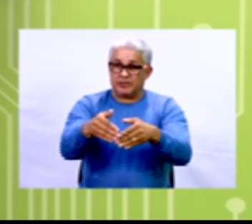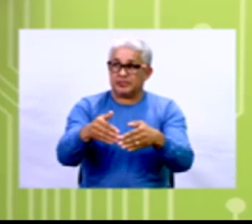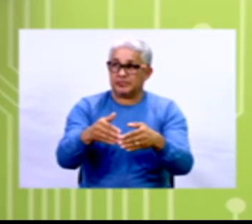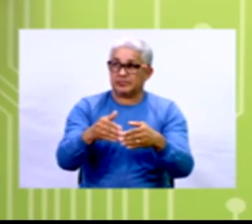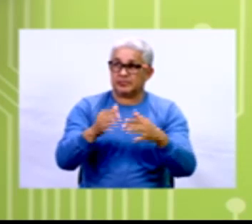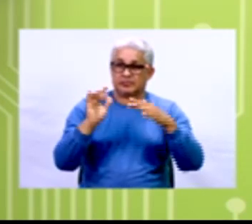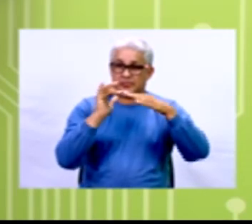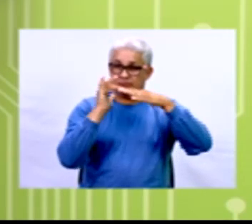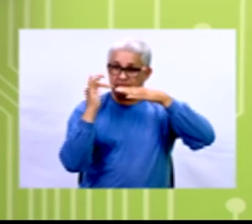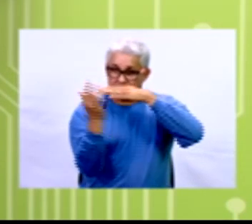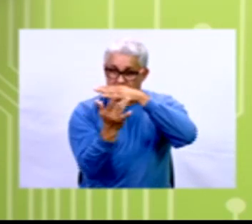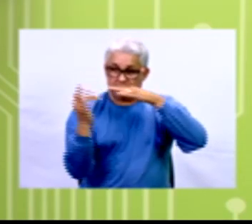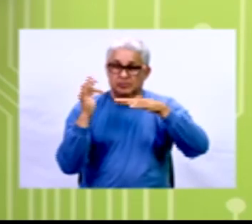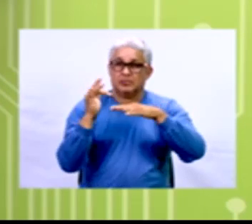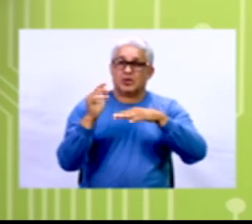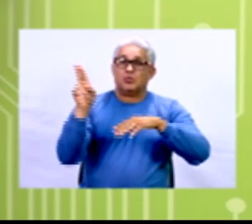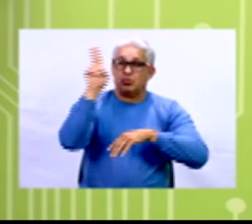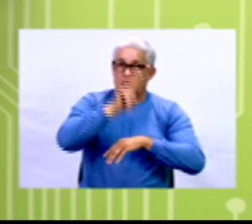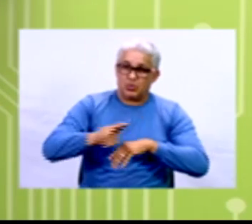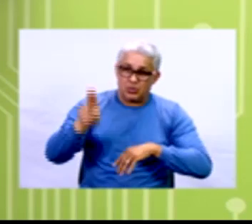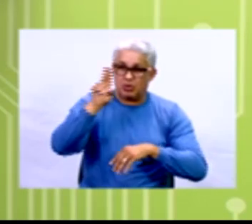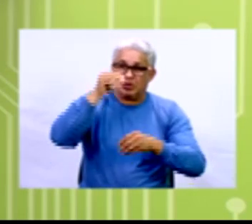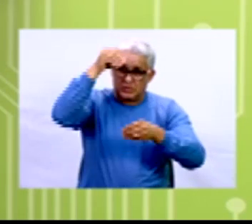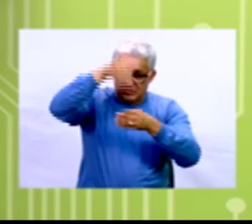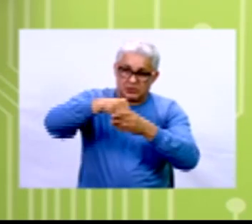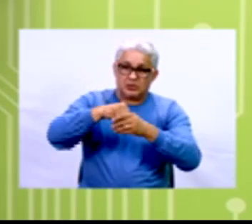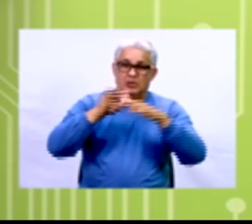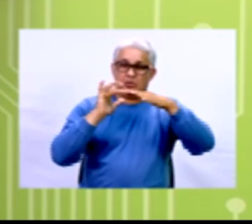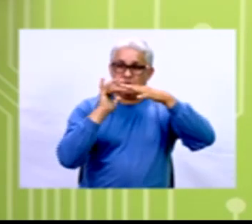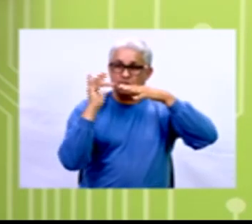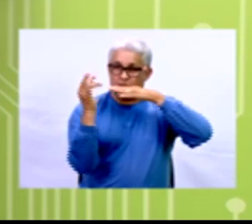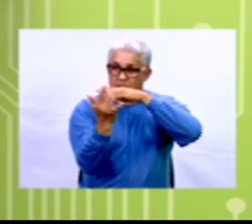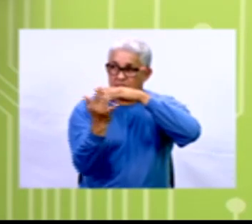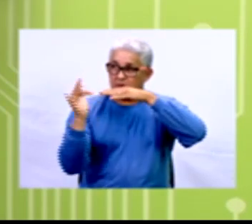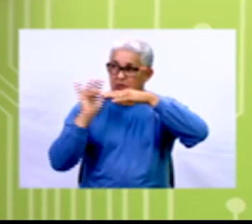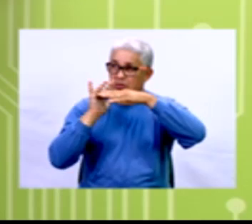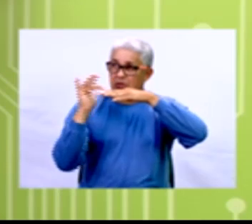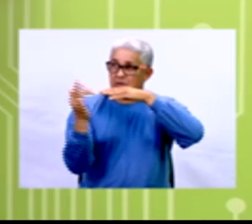vai utilizar o marketing digital, mas dentro de uma rede social.